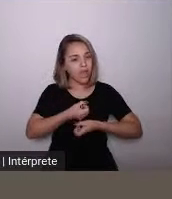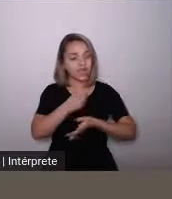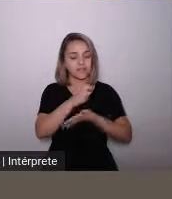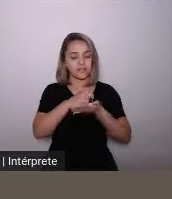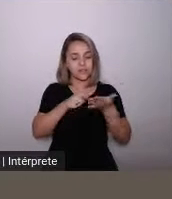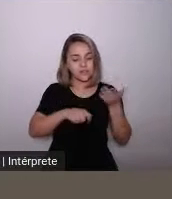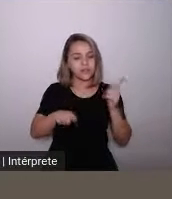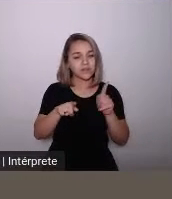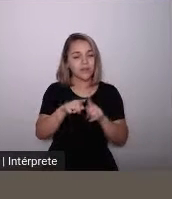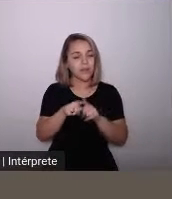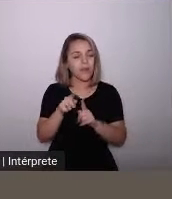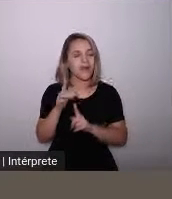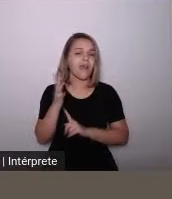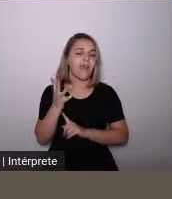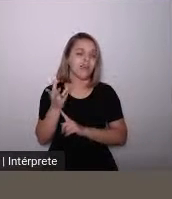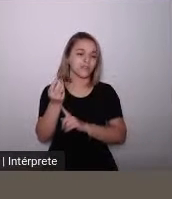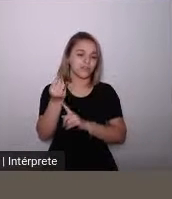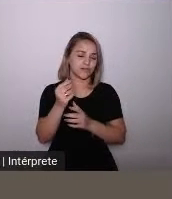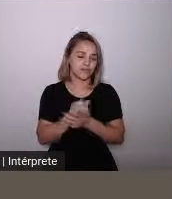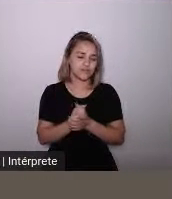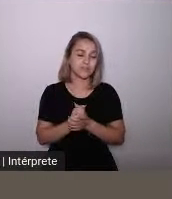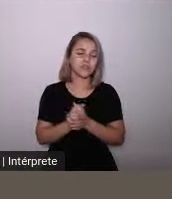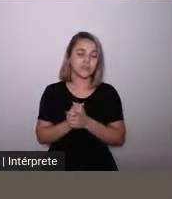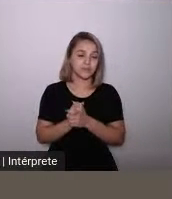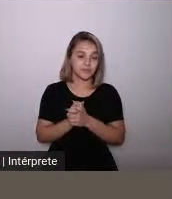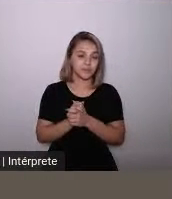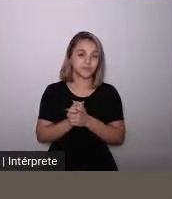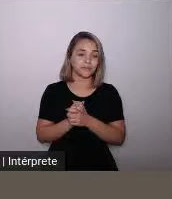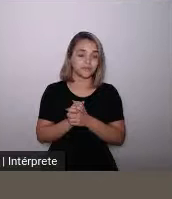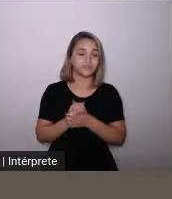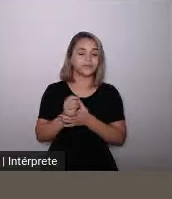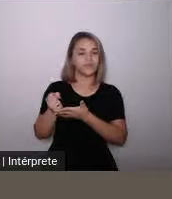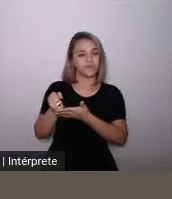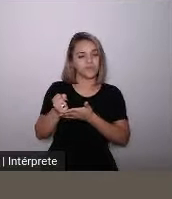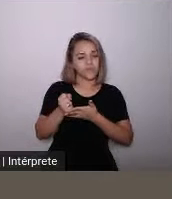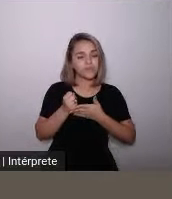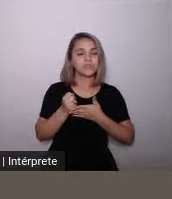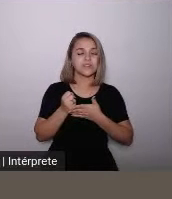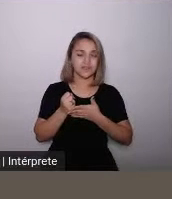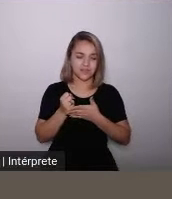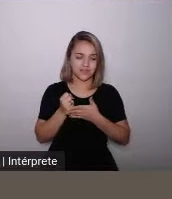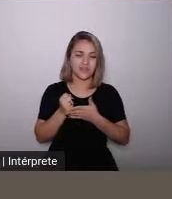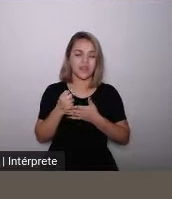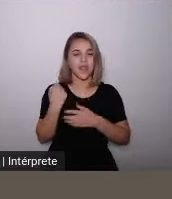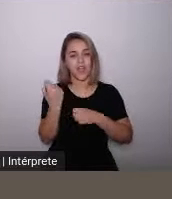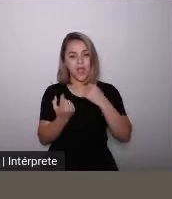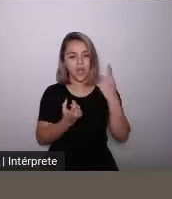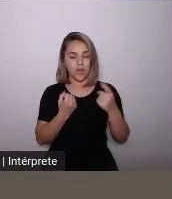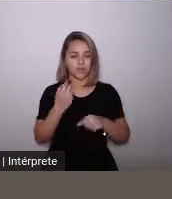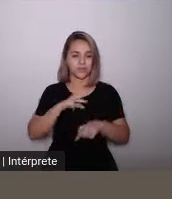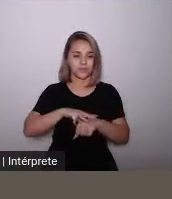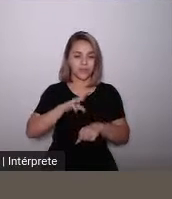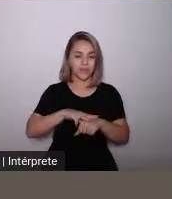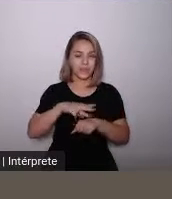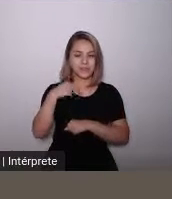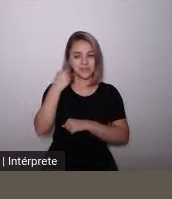artistas. São filmes, e aqui eu vou trazer alguns frames, marcados, né, pela experimentação.